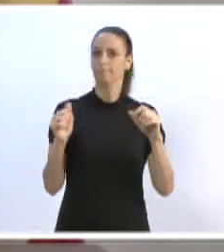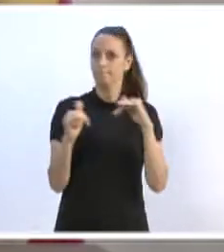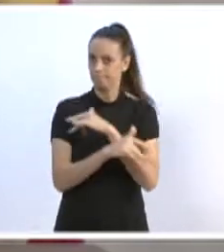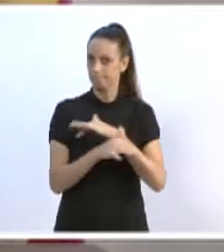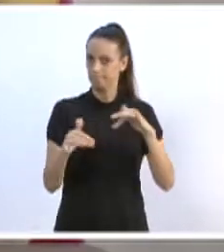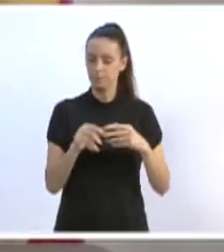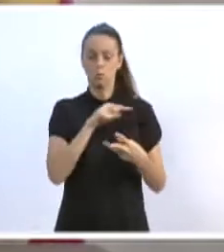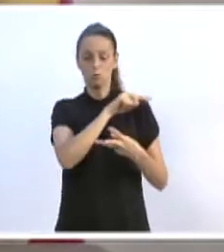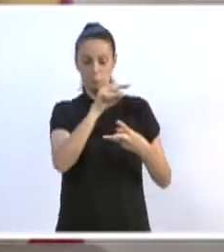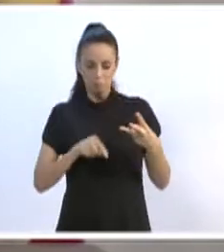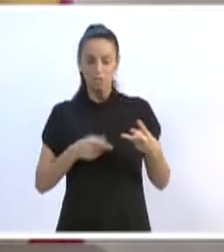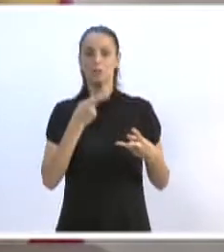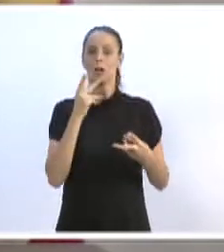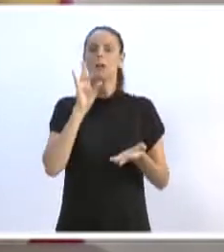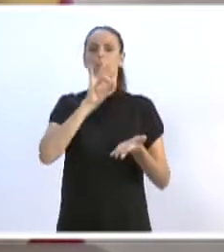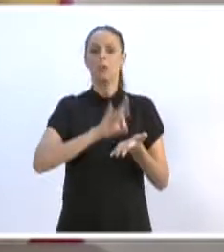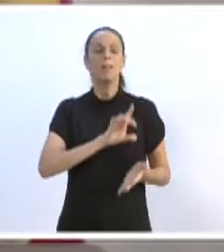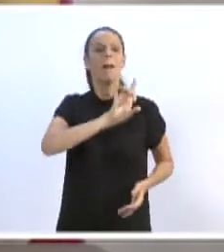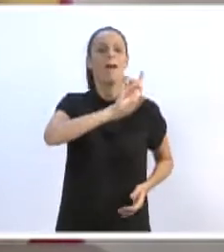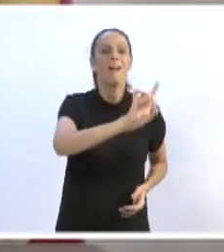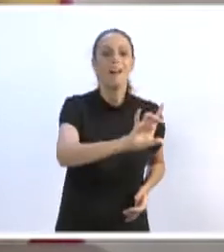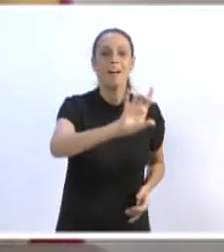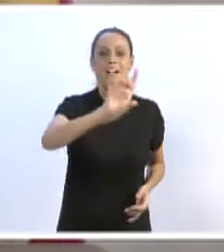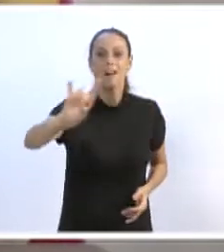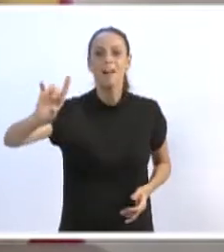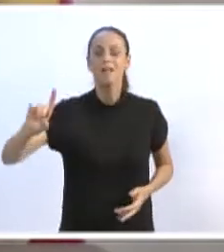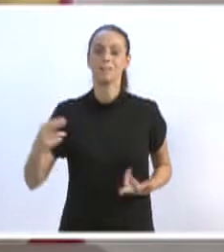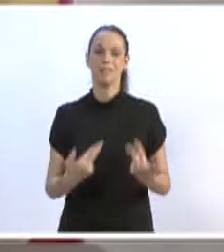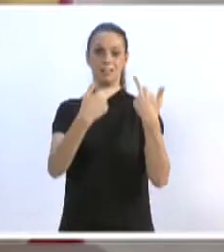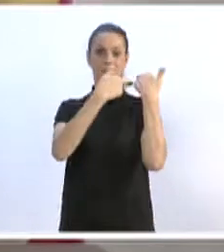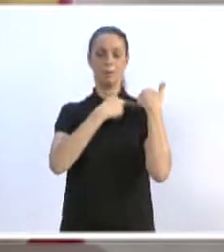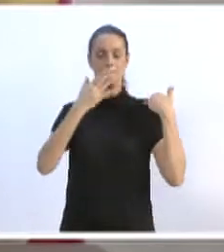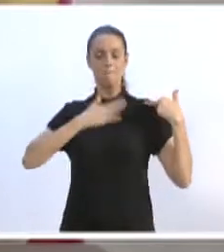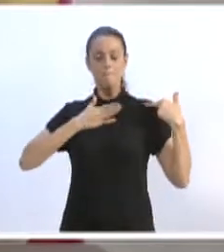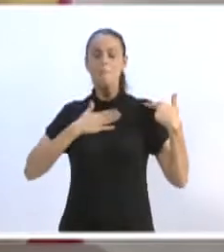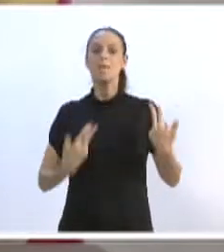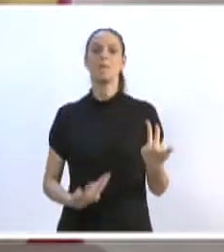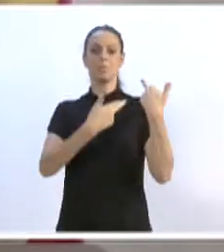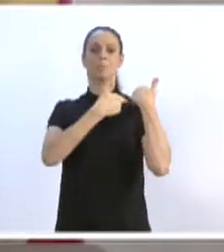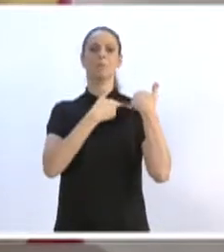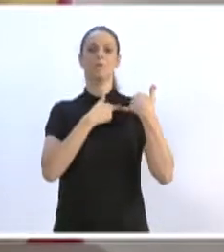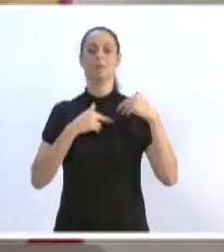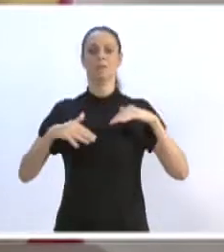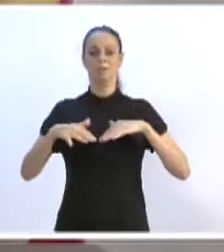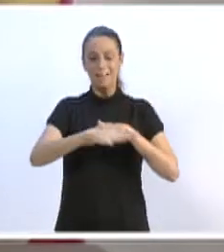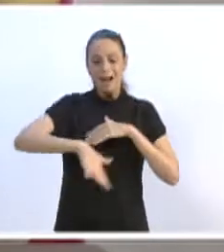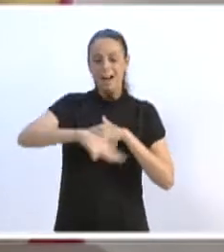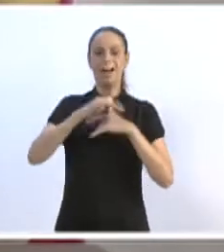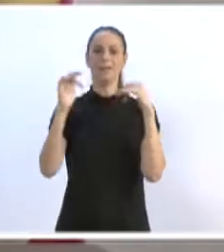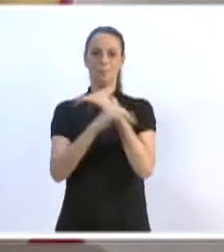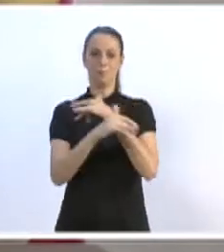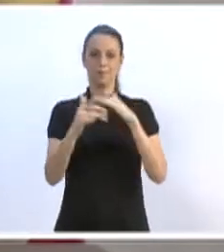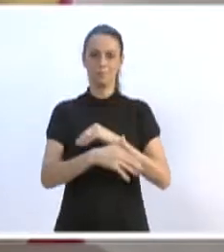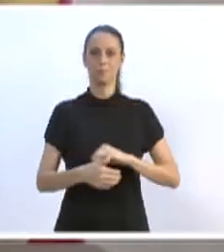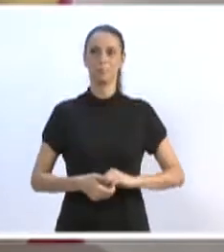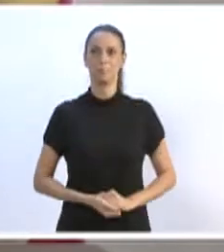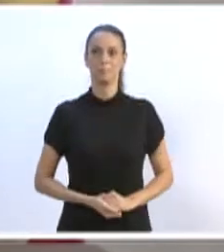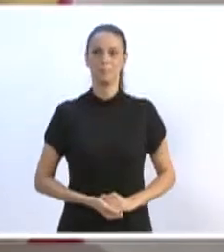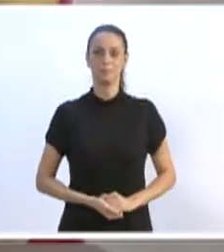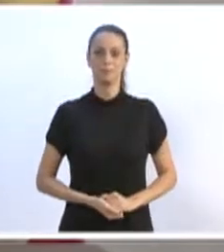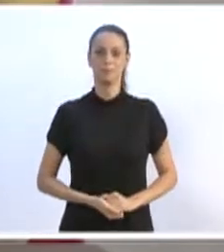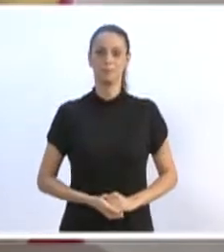necessário. Então, cumprimento aqui ao Fábio, ao Marcelo e à Patrícia, que vieram alertar a sociedade sobre isso tão importante